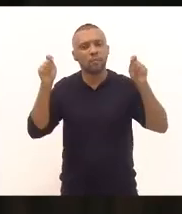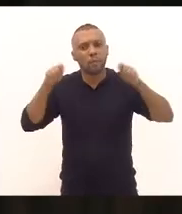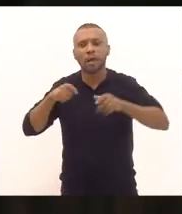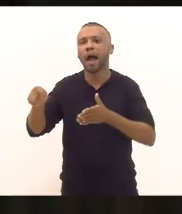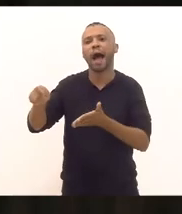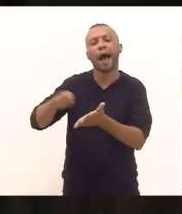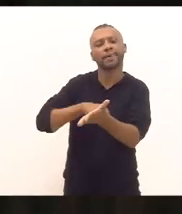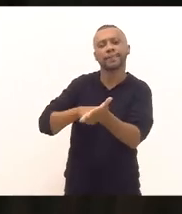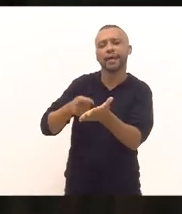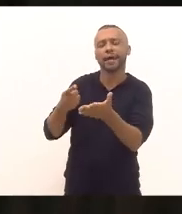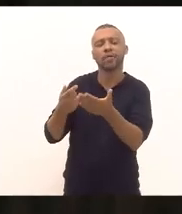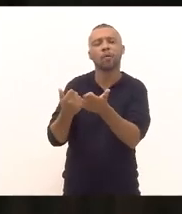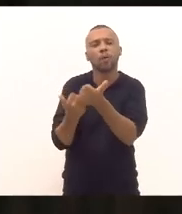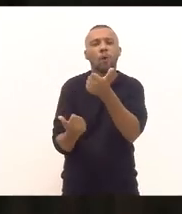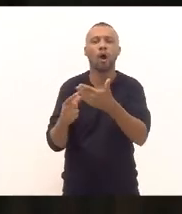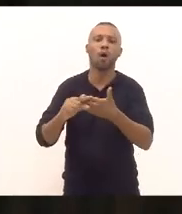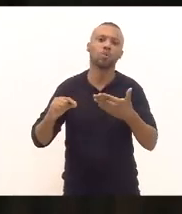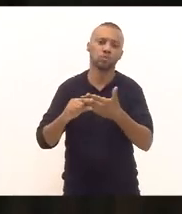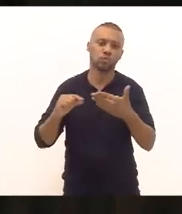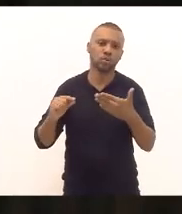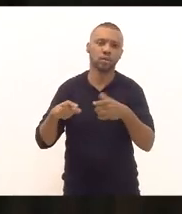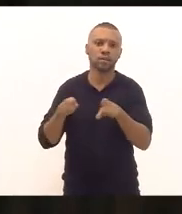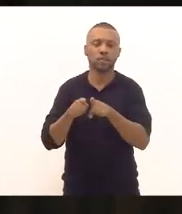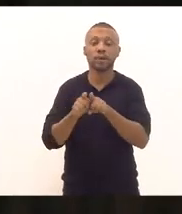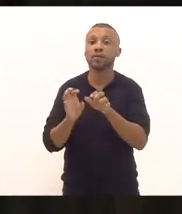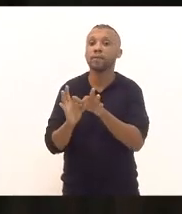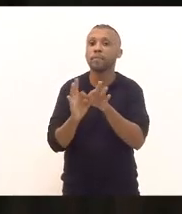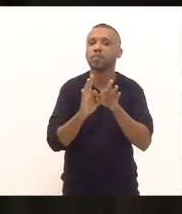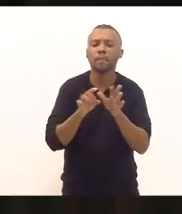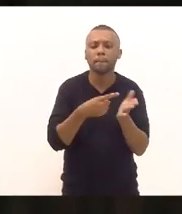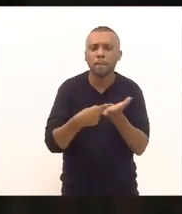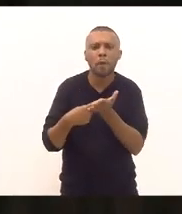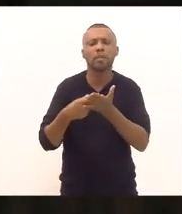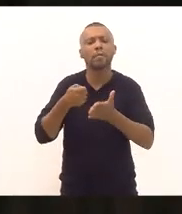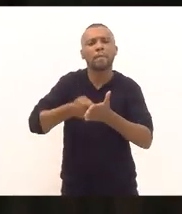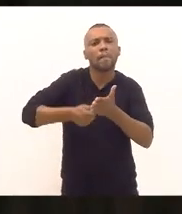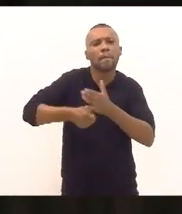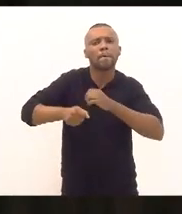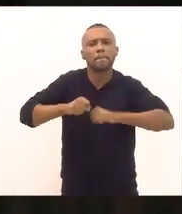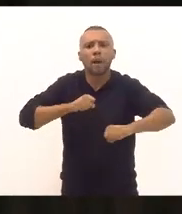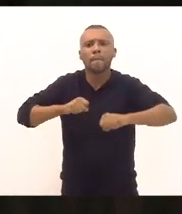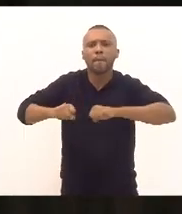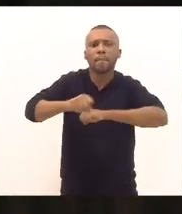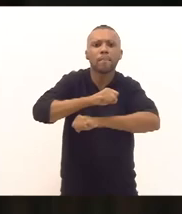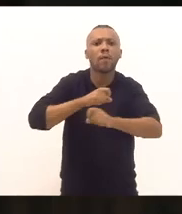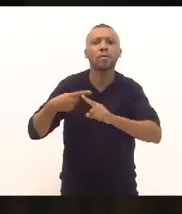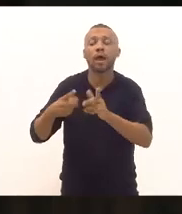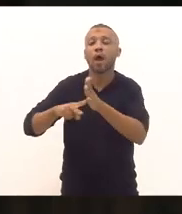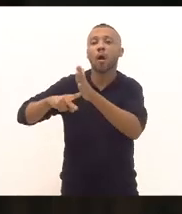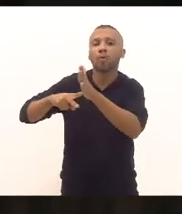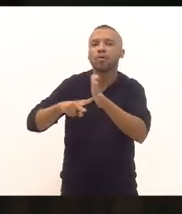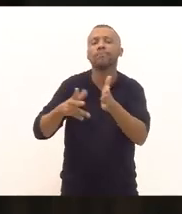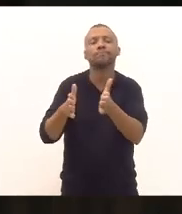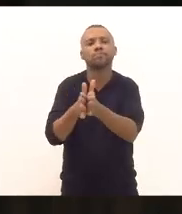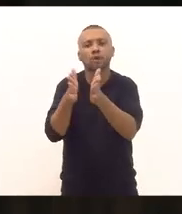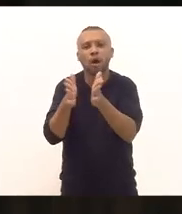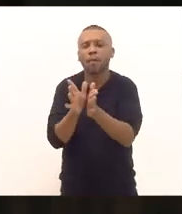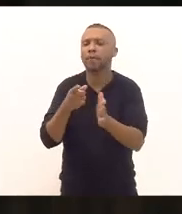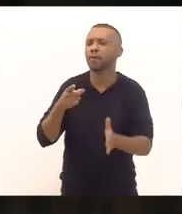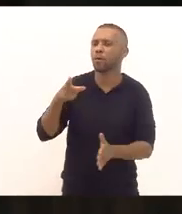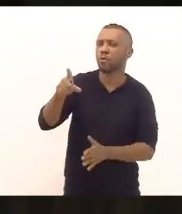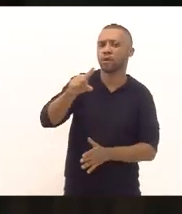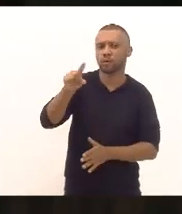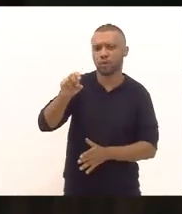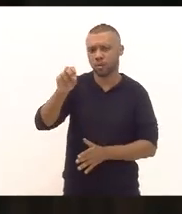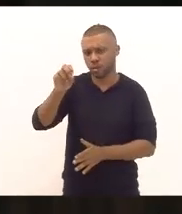assinar como co-autora e também meninas as trincheiras porque os conjuntos habitacionais da Zona Oeste